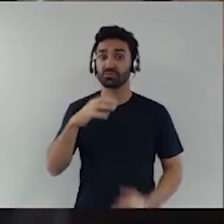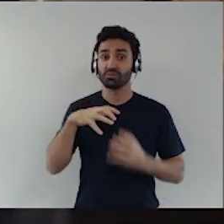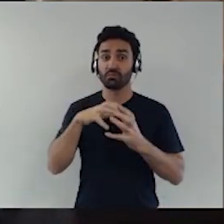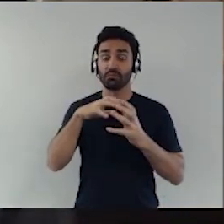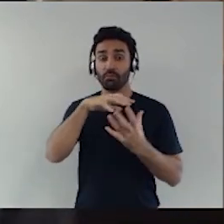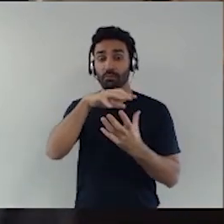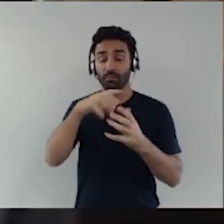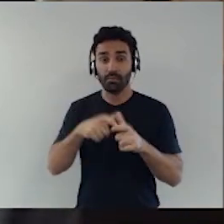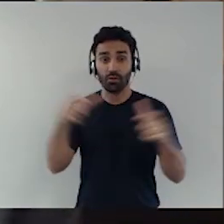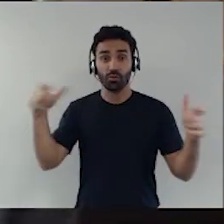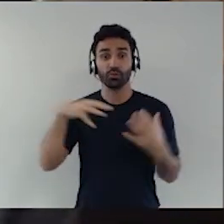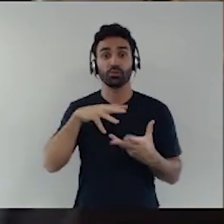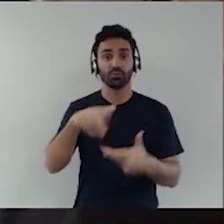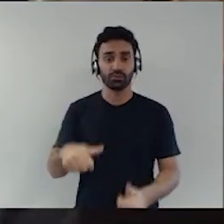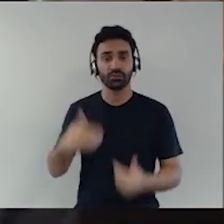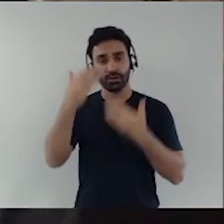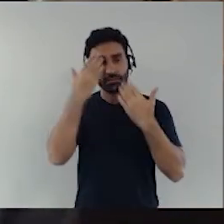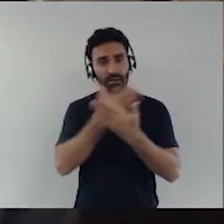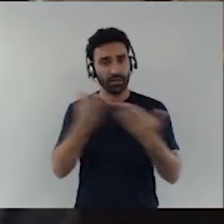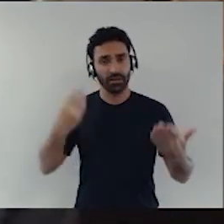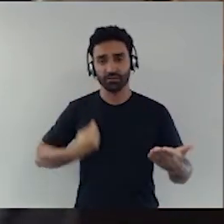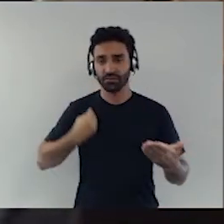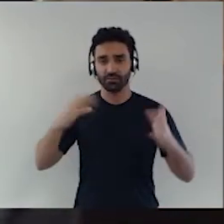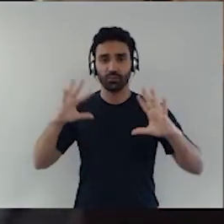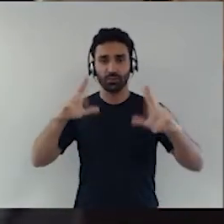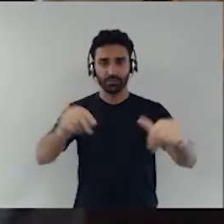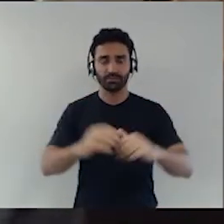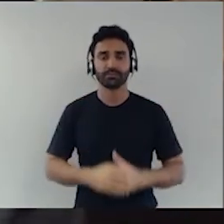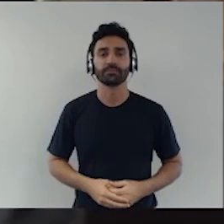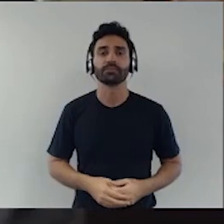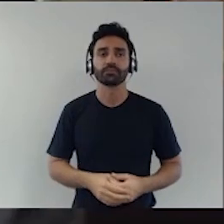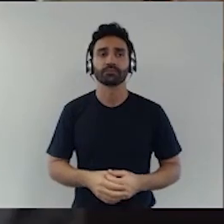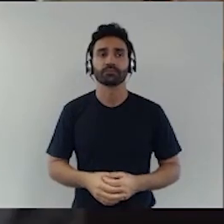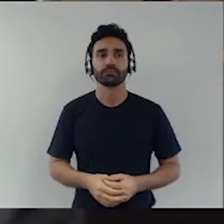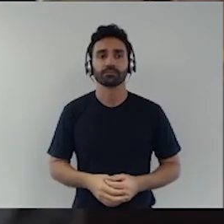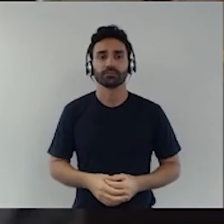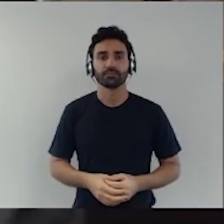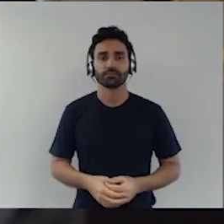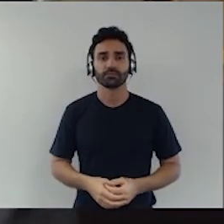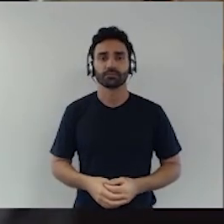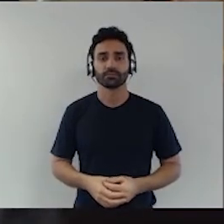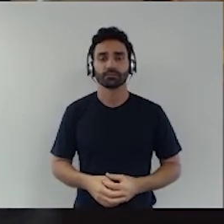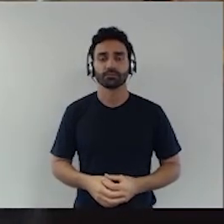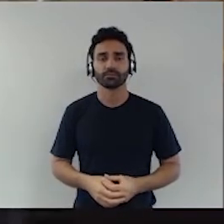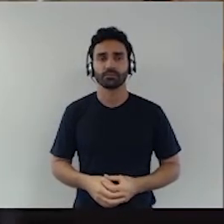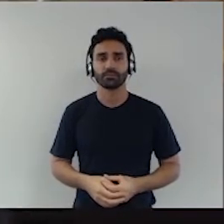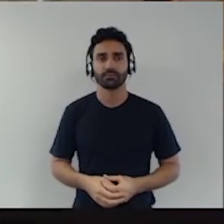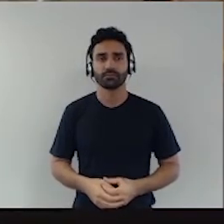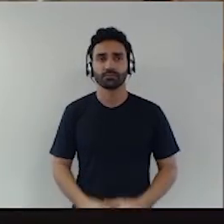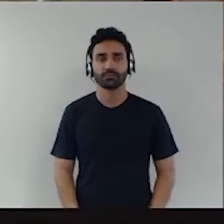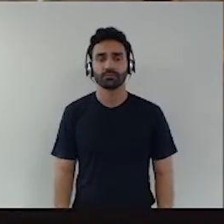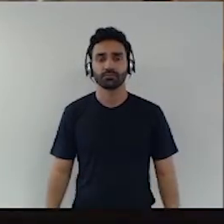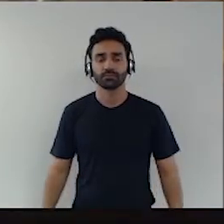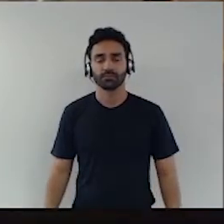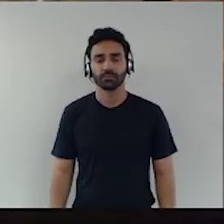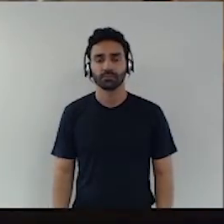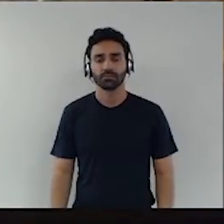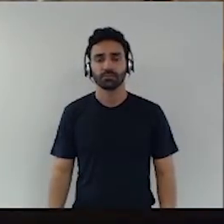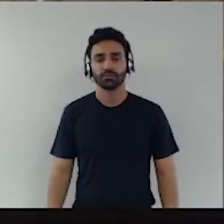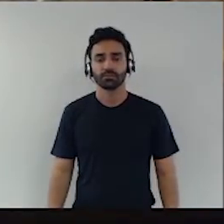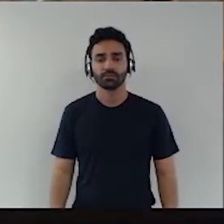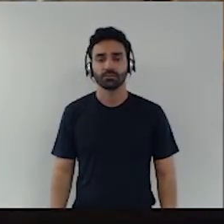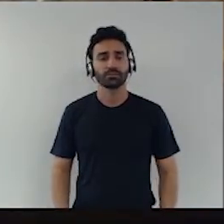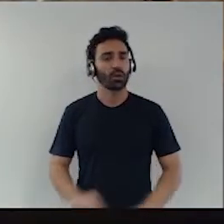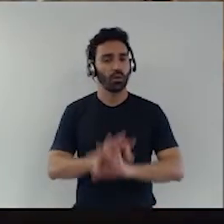se não for. Agradecer a presença de todos e externar aqui a